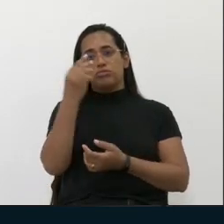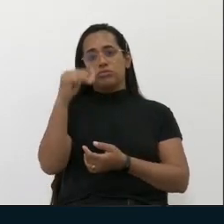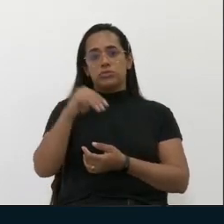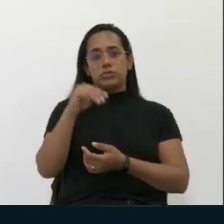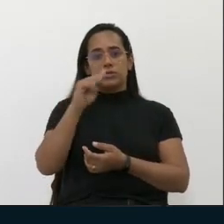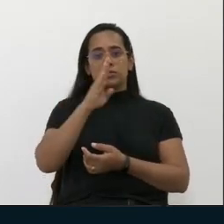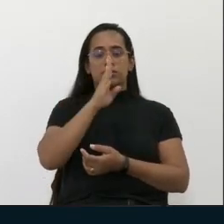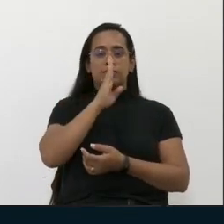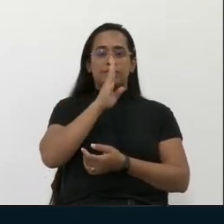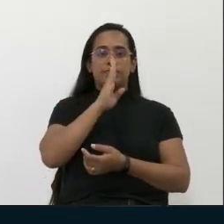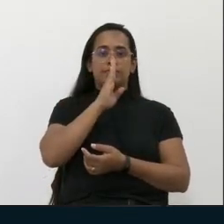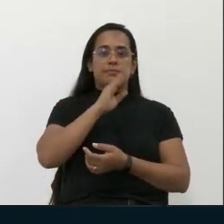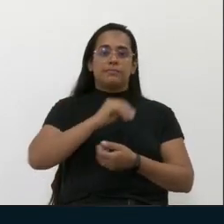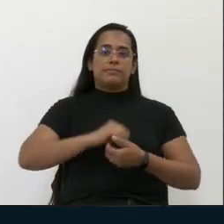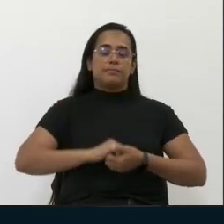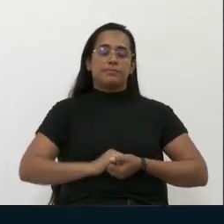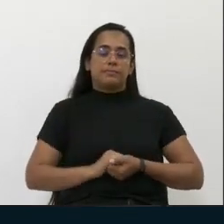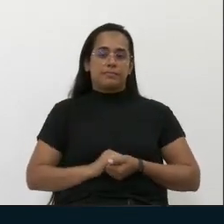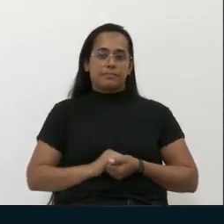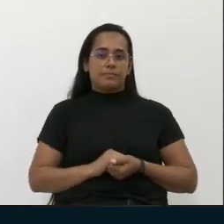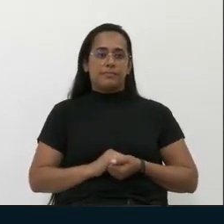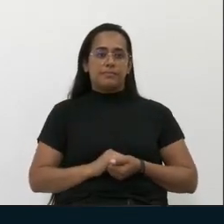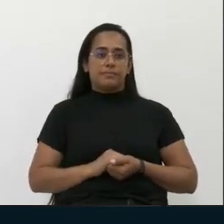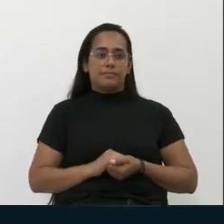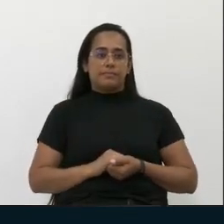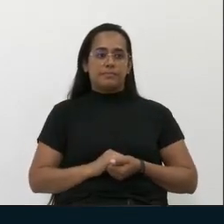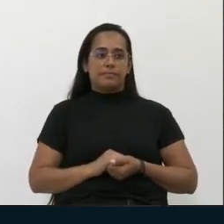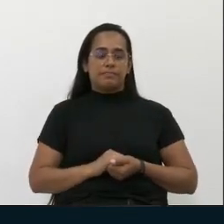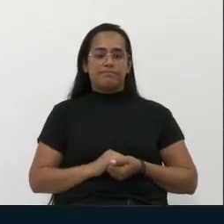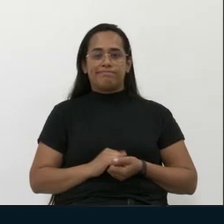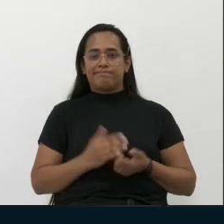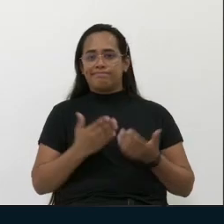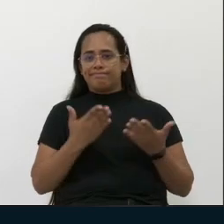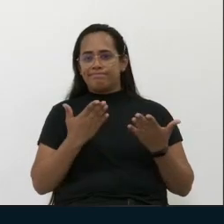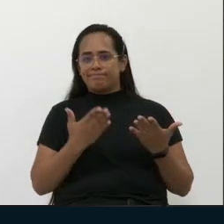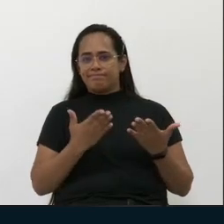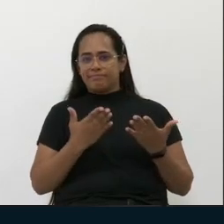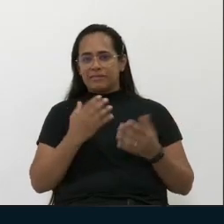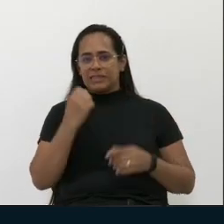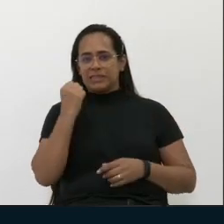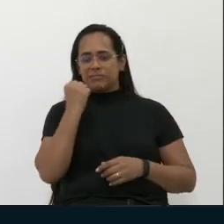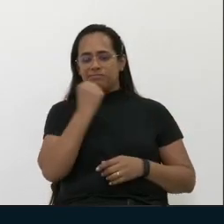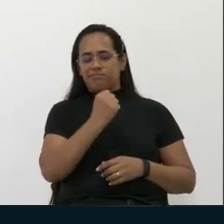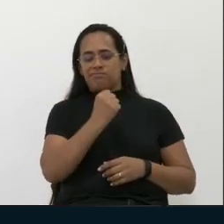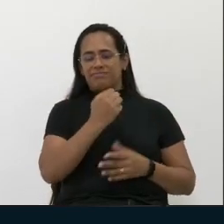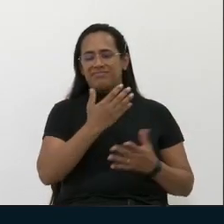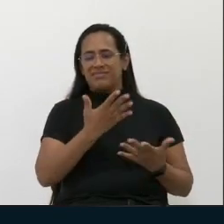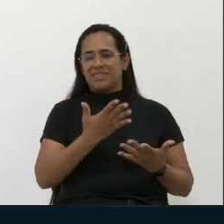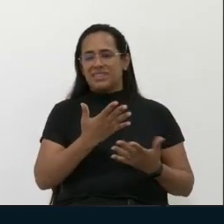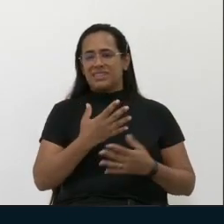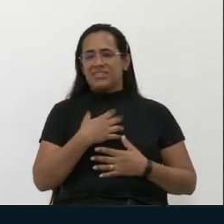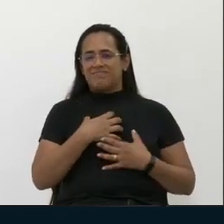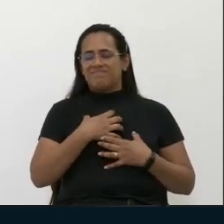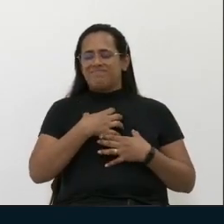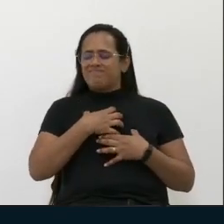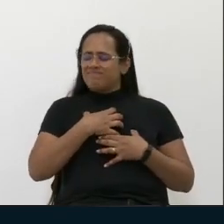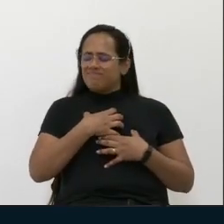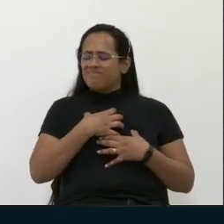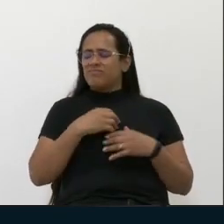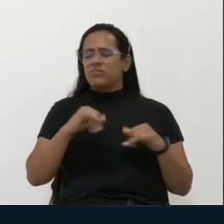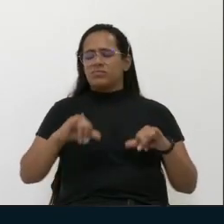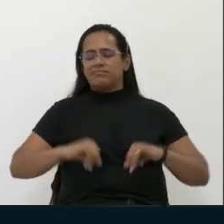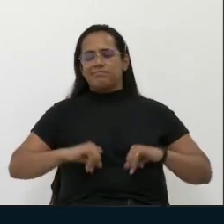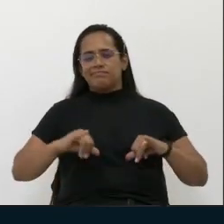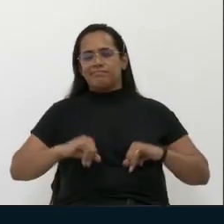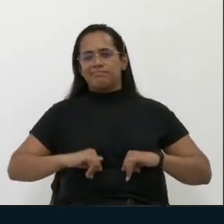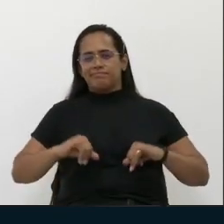E essa forma de morte é muito dolorosa para a família. Aproveito para mandar o